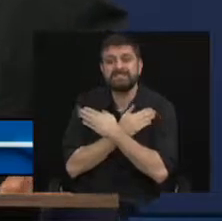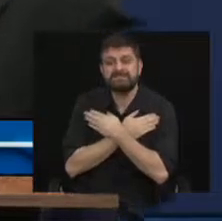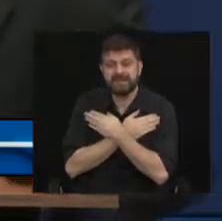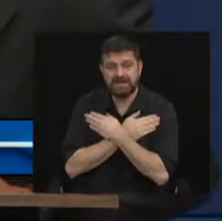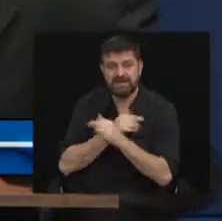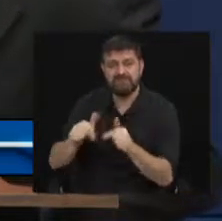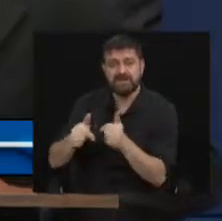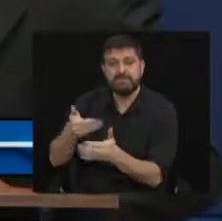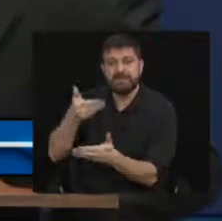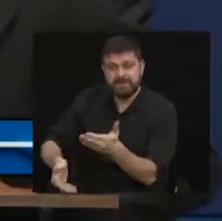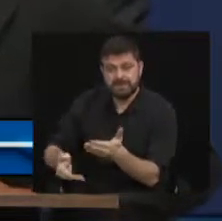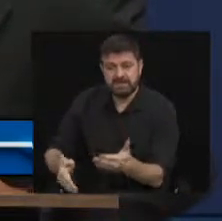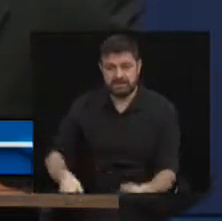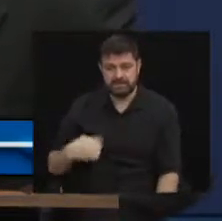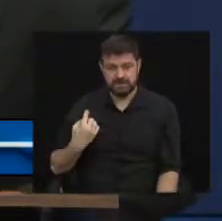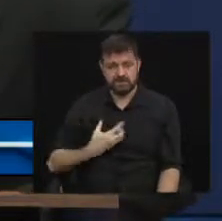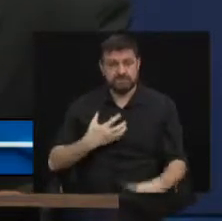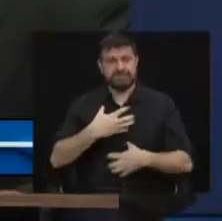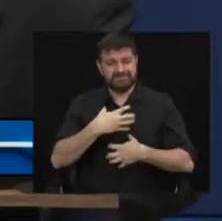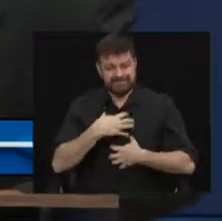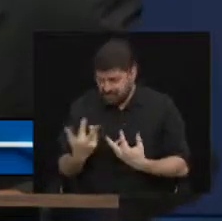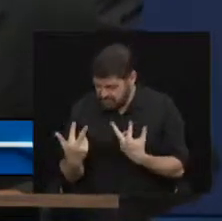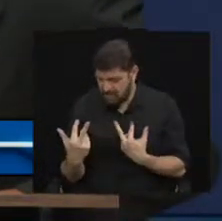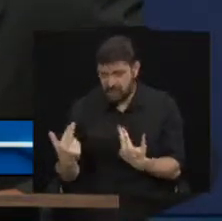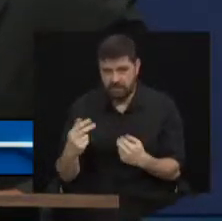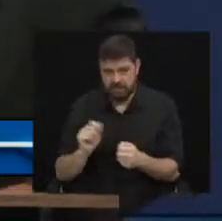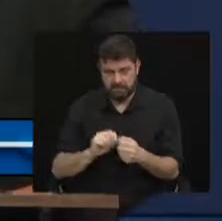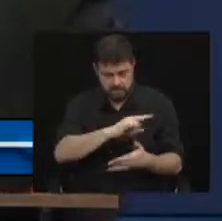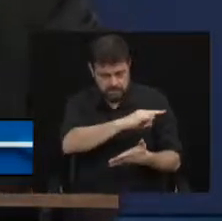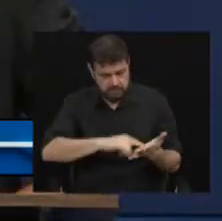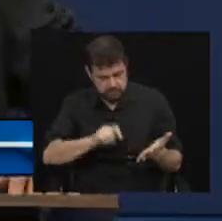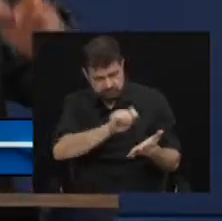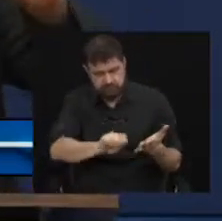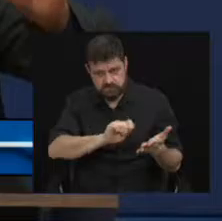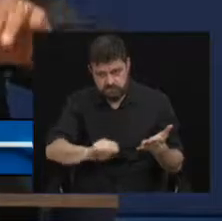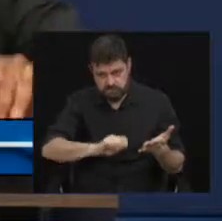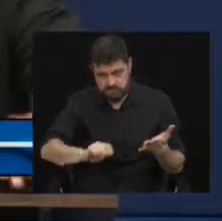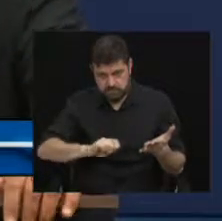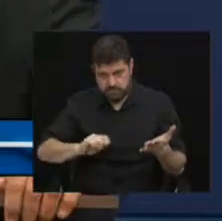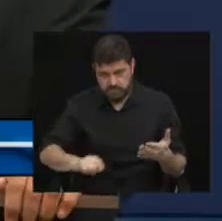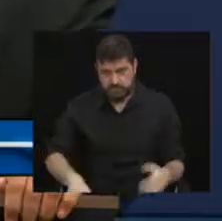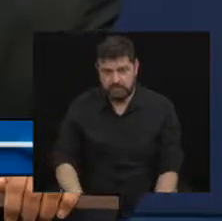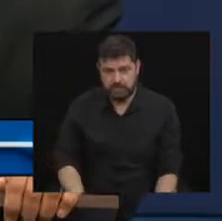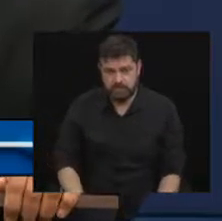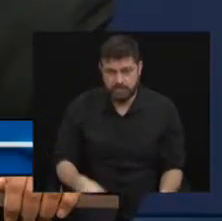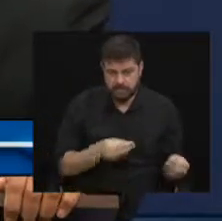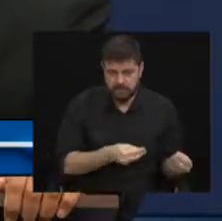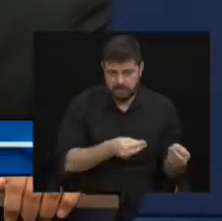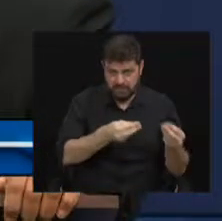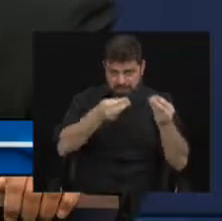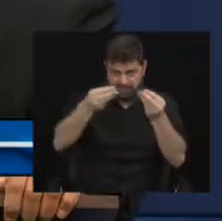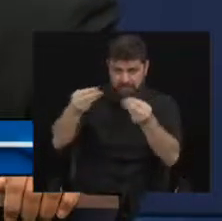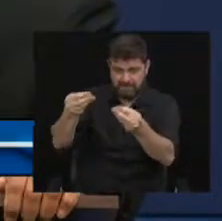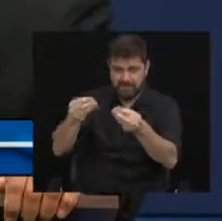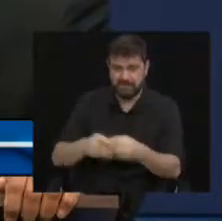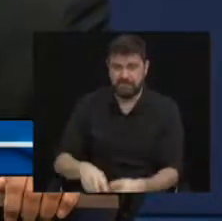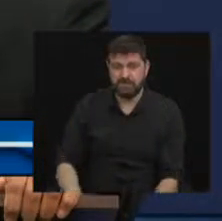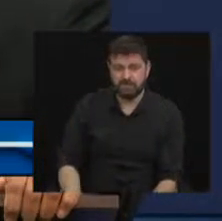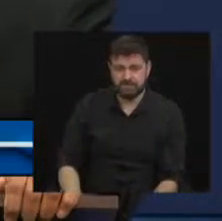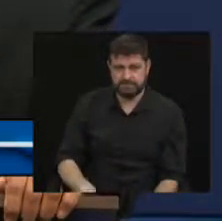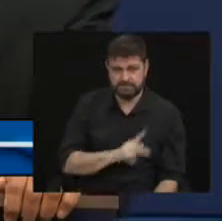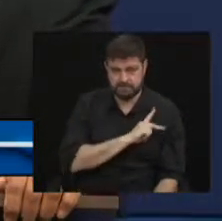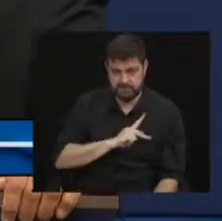política econômica que deveria ser uma política econômica sustentável, não uma política econômica eleitoreira, igual foi feito no